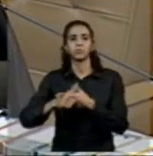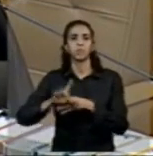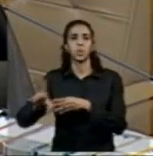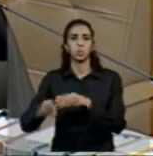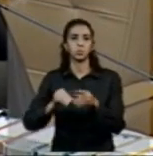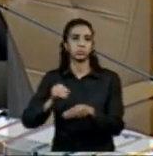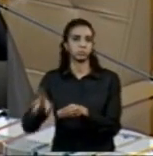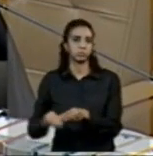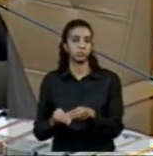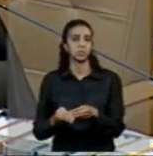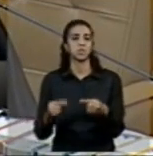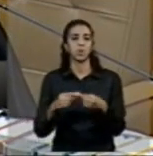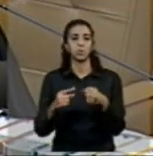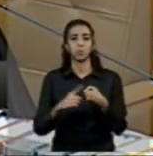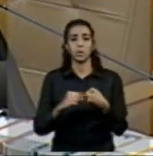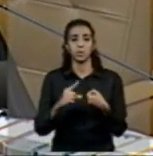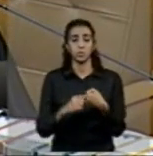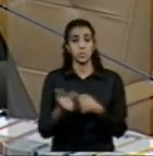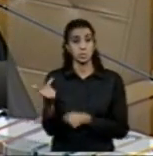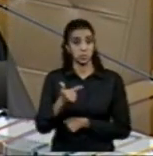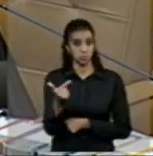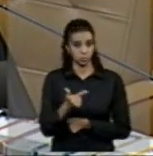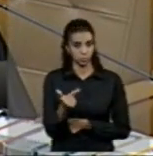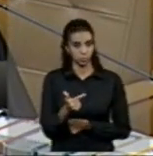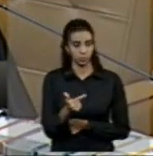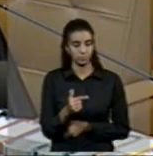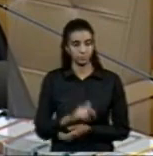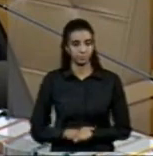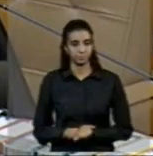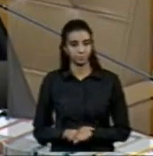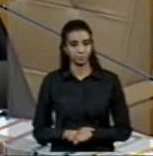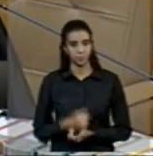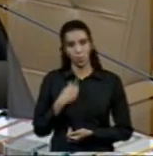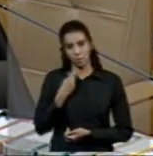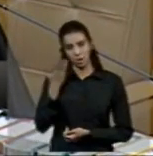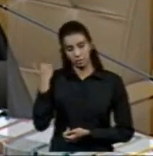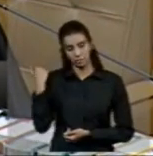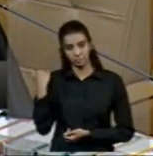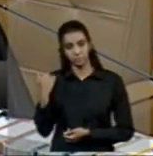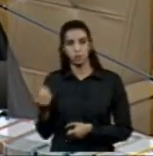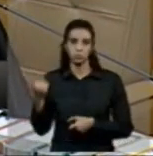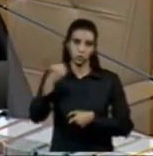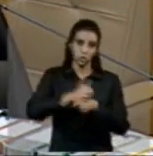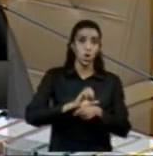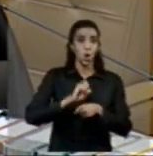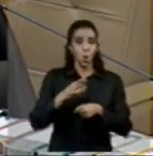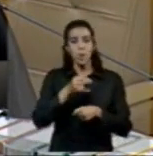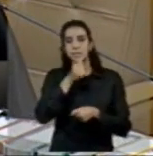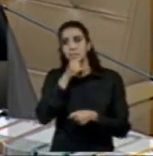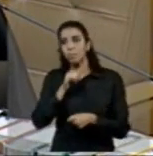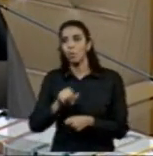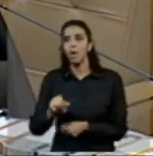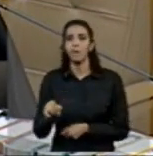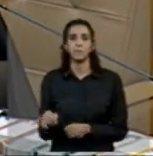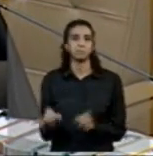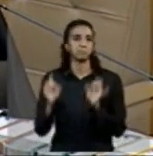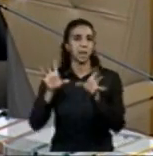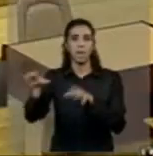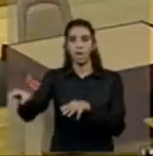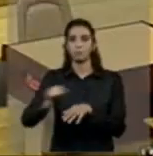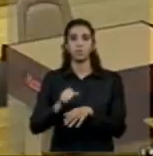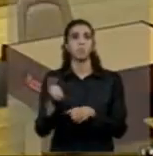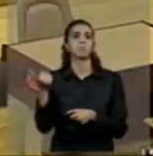finalidades vinculadas descritas no artigo 2º a quem me referi, a substituição ou acréscimo extraordinário de